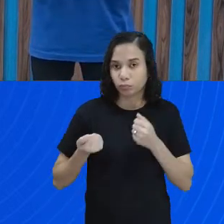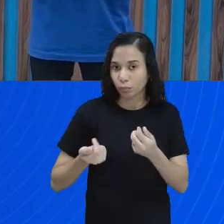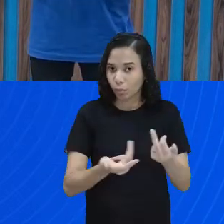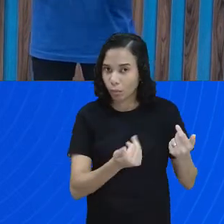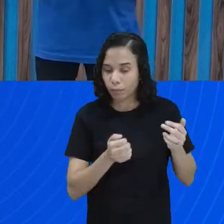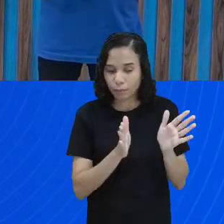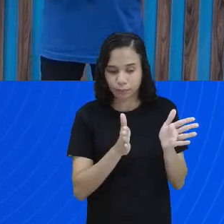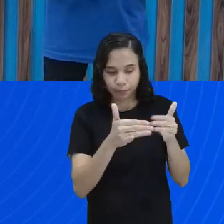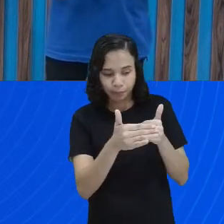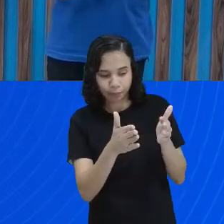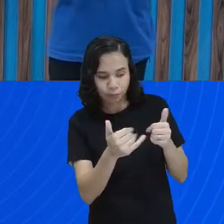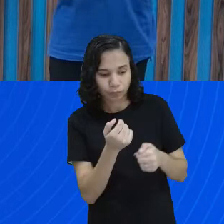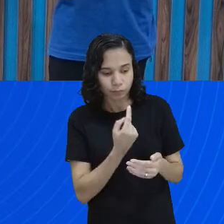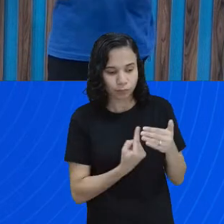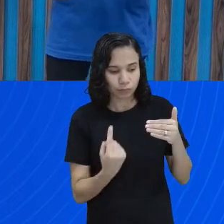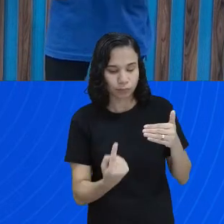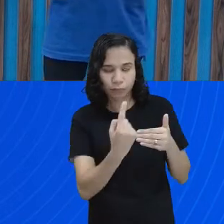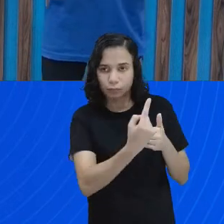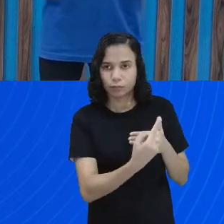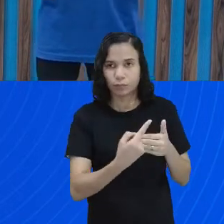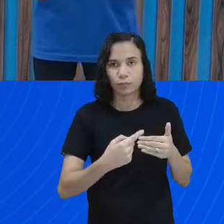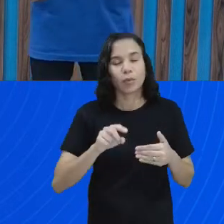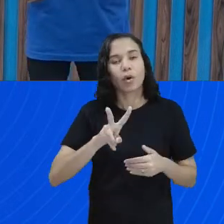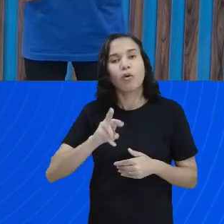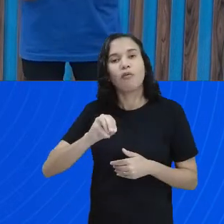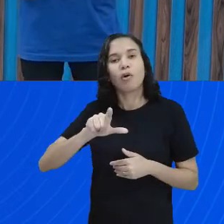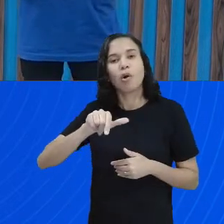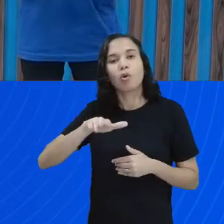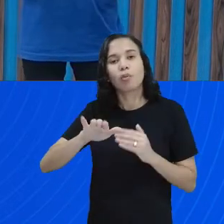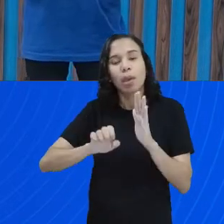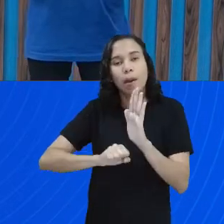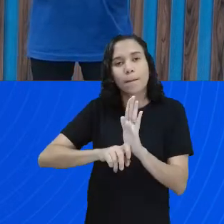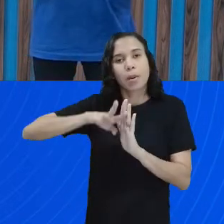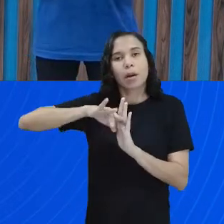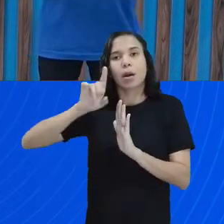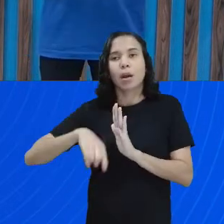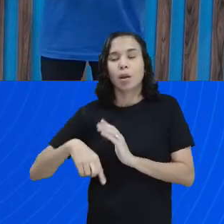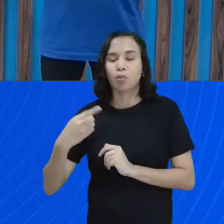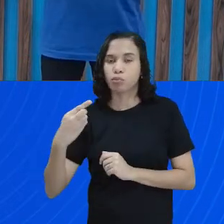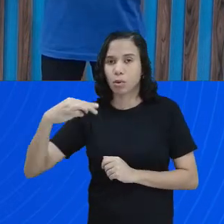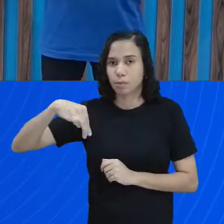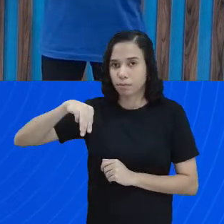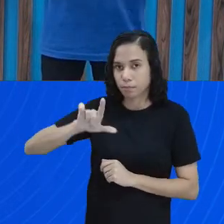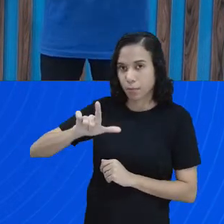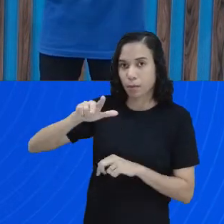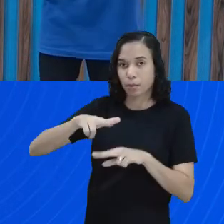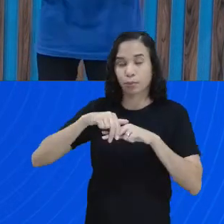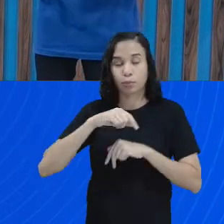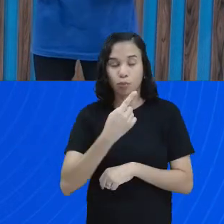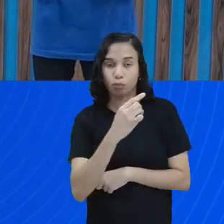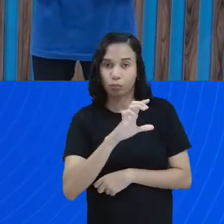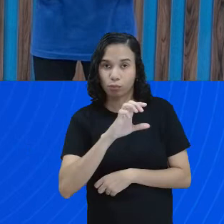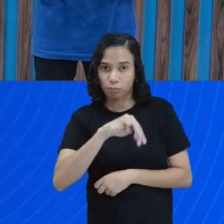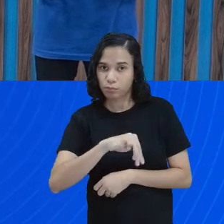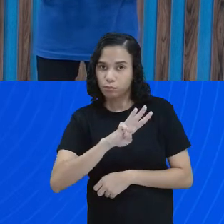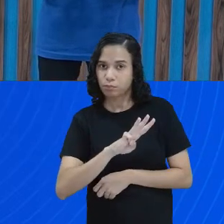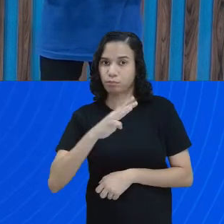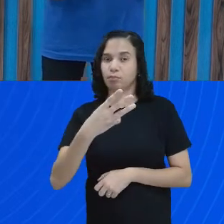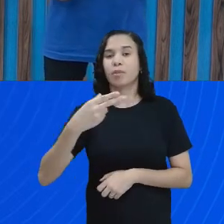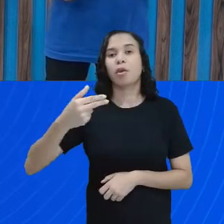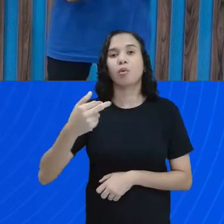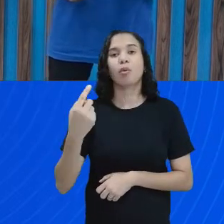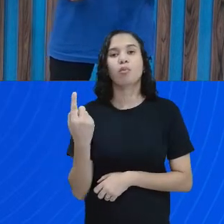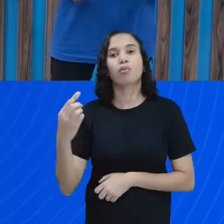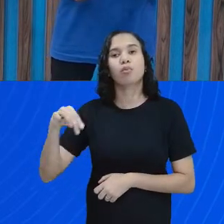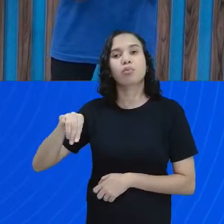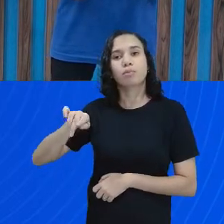iguais, todos os lados iguais. O volume dele equivale a 1 mililitro. Eu já sei disso. Então, 1 centímetro cúbico é 1 mililitro. A gente já